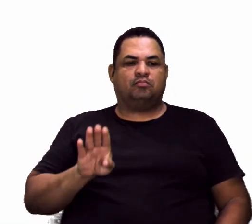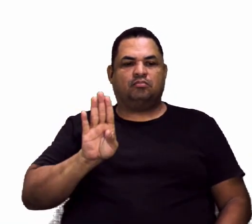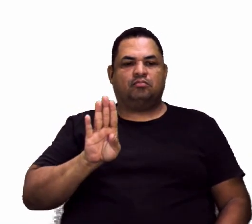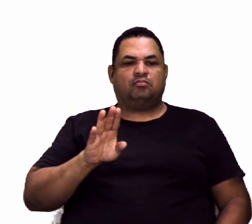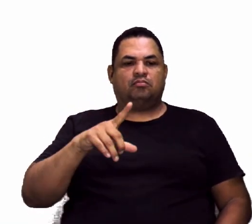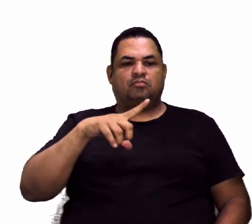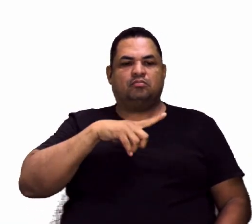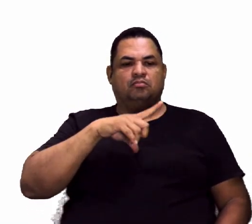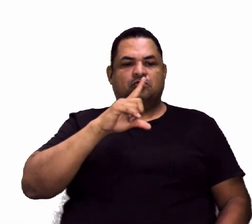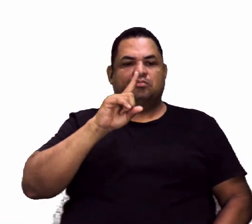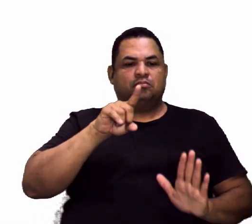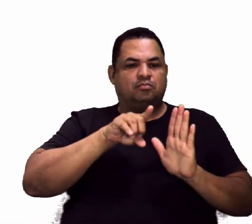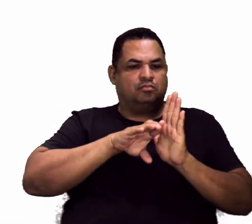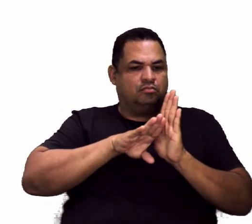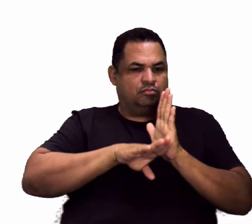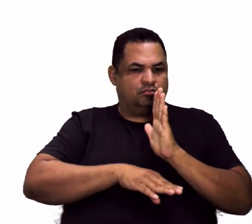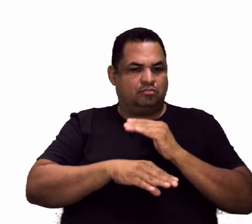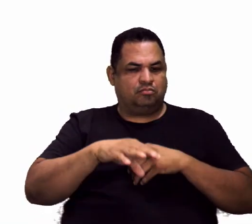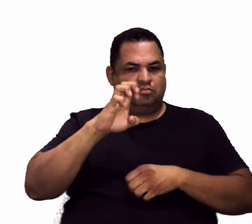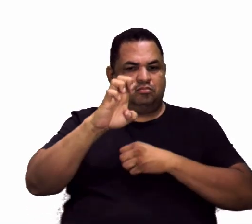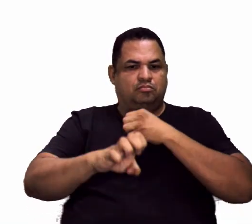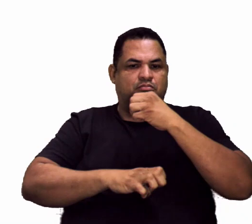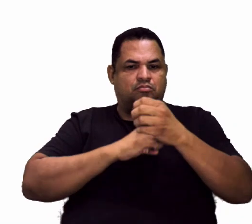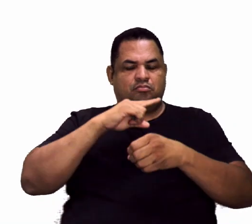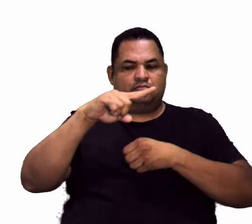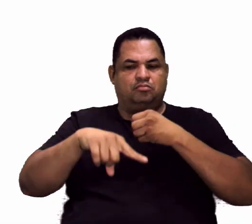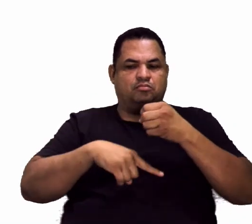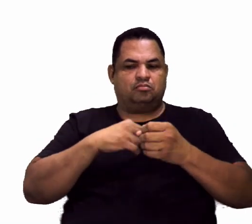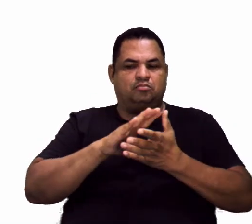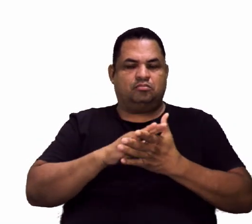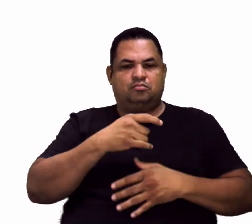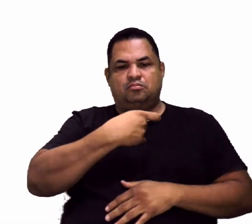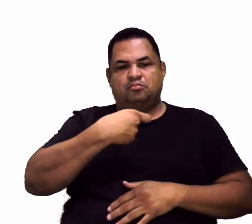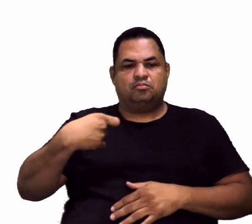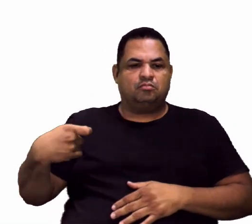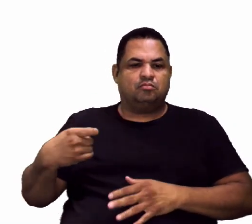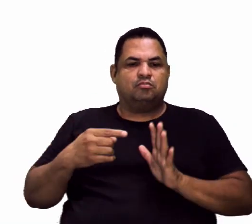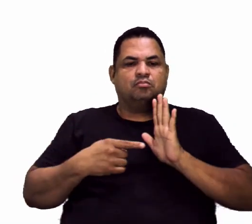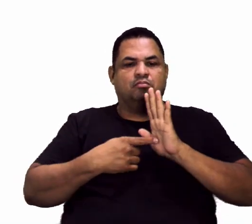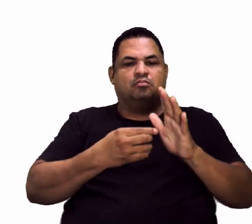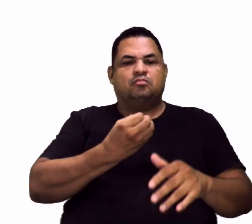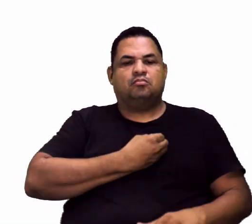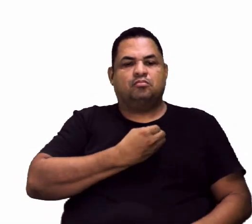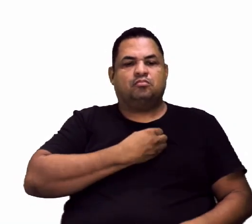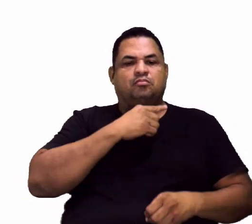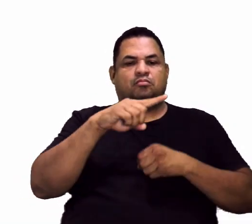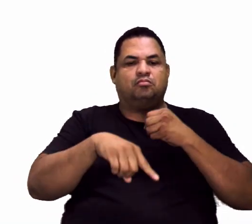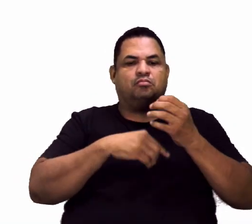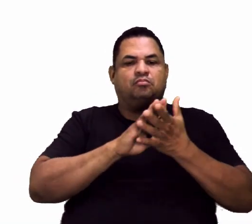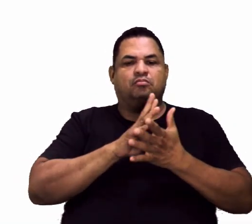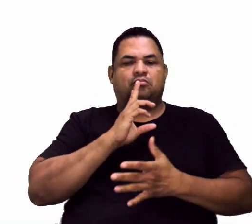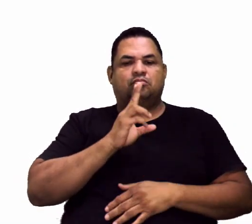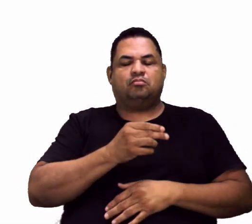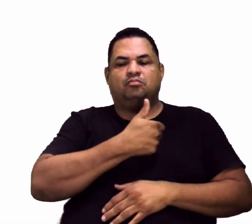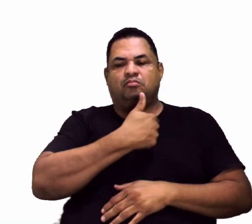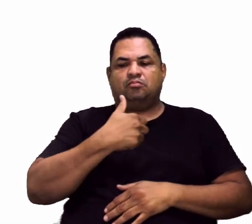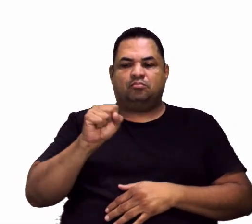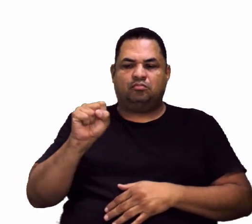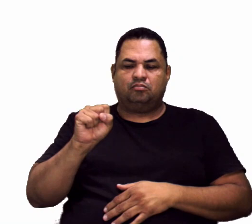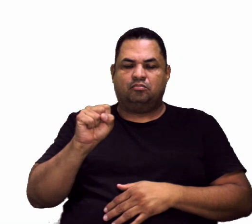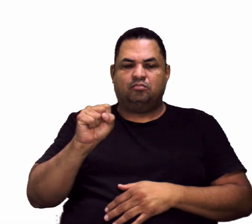Letra B, tem menos elétrons que o átomo X. Letra C, apresenta número atômico igual